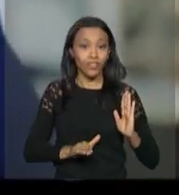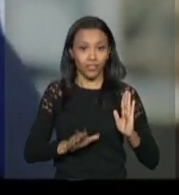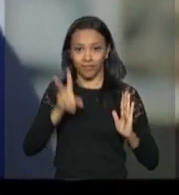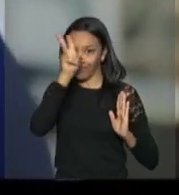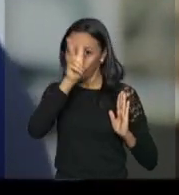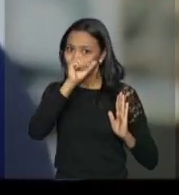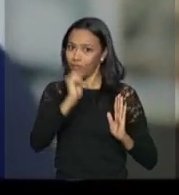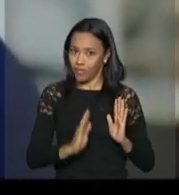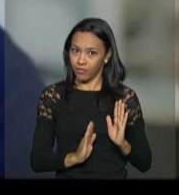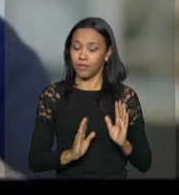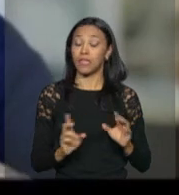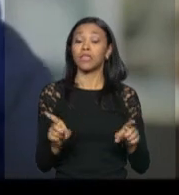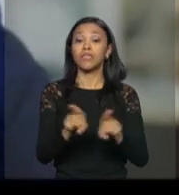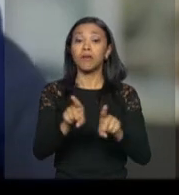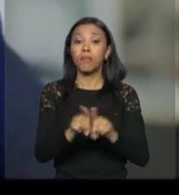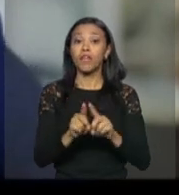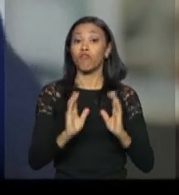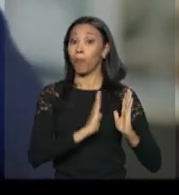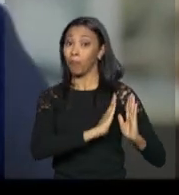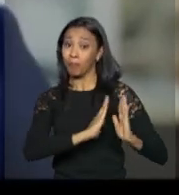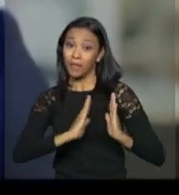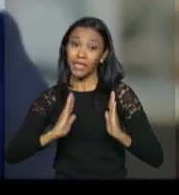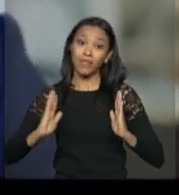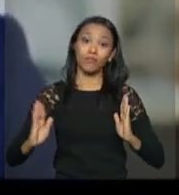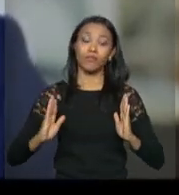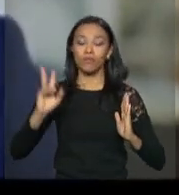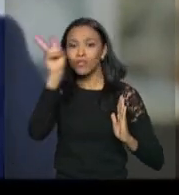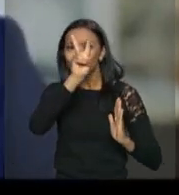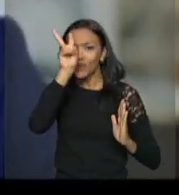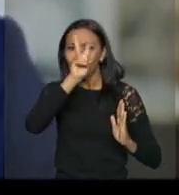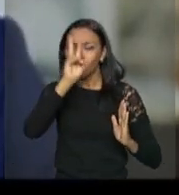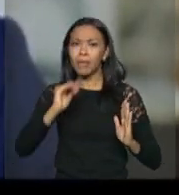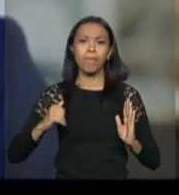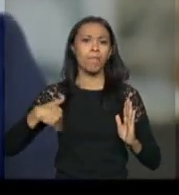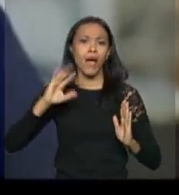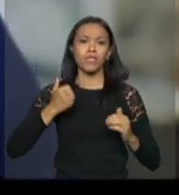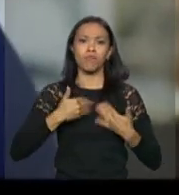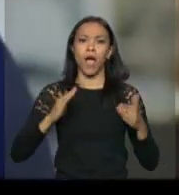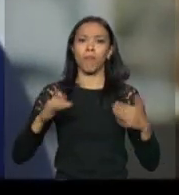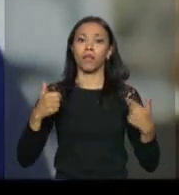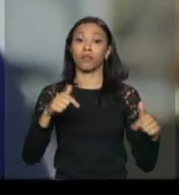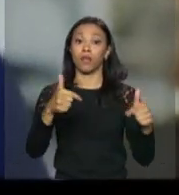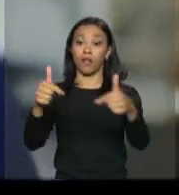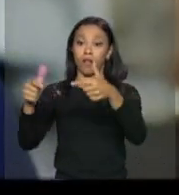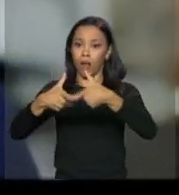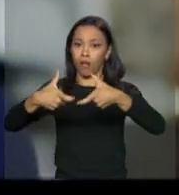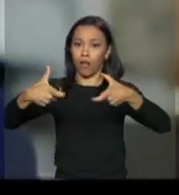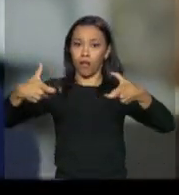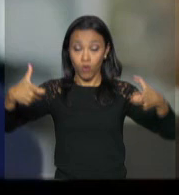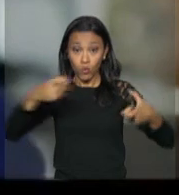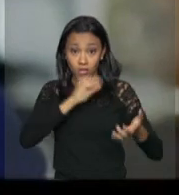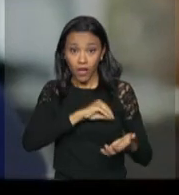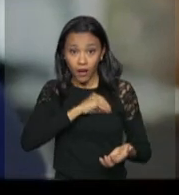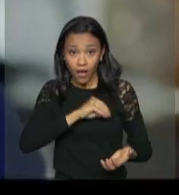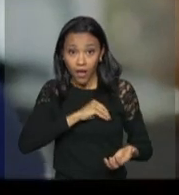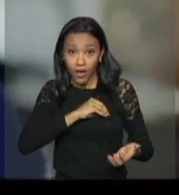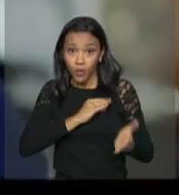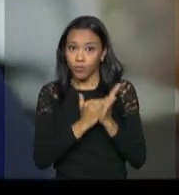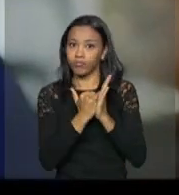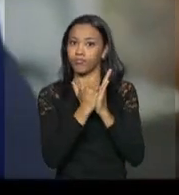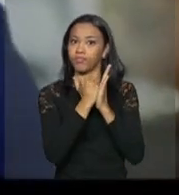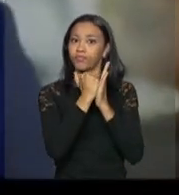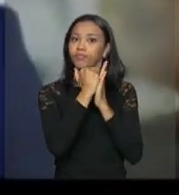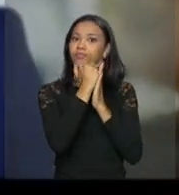brasileira. Também o período histórico em que mais cresceu o emprego, em que o salário mais se